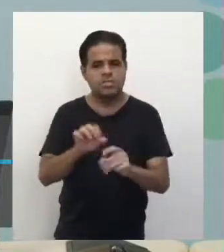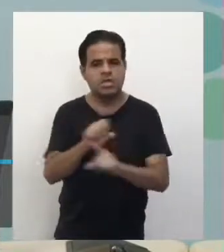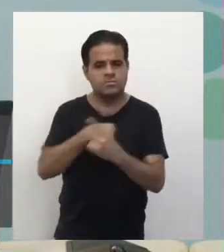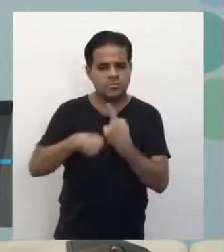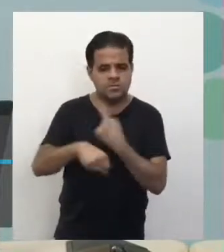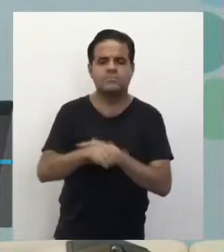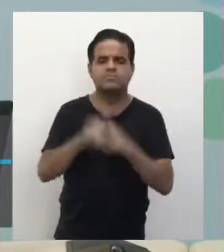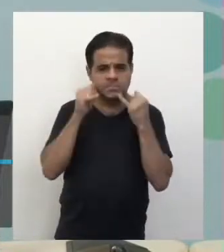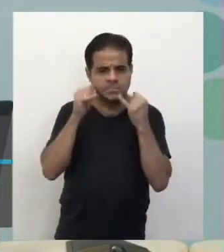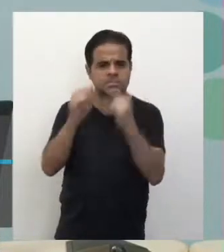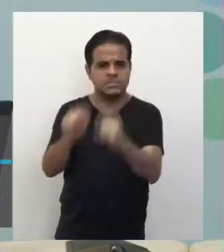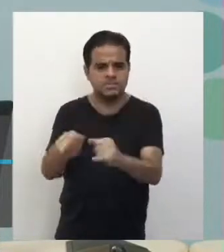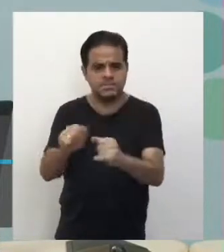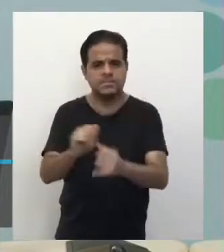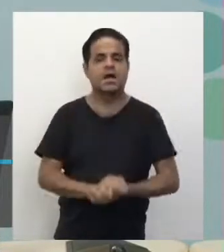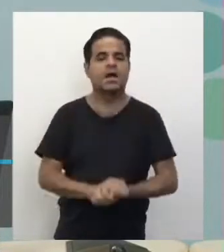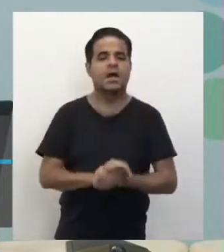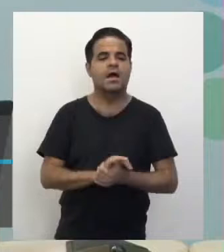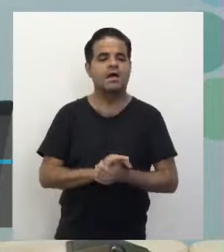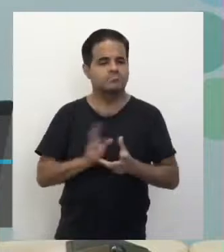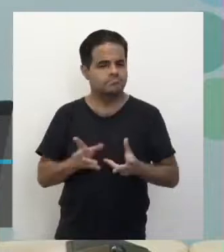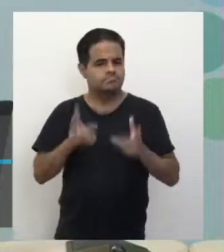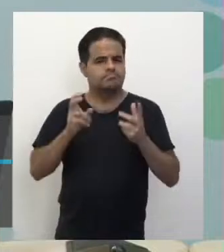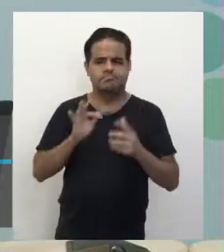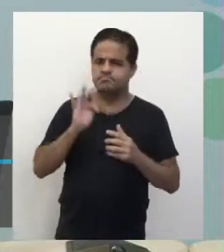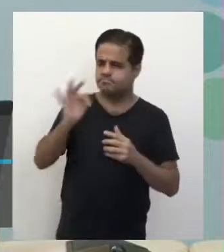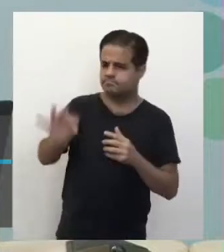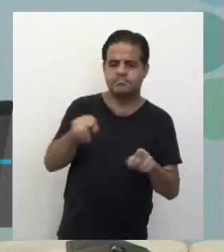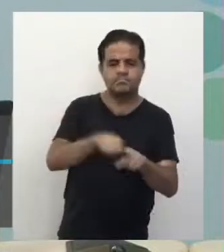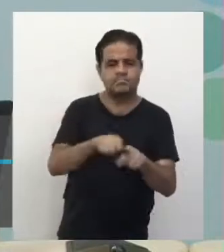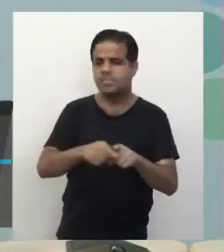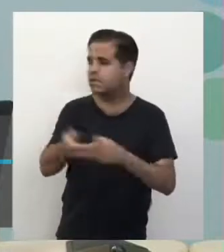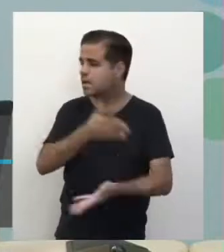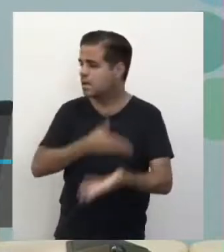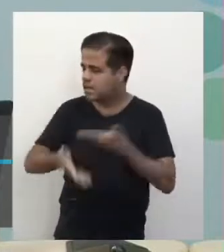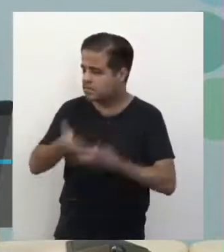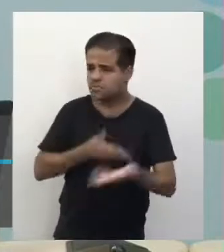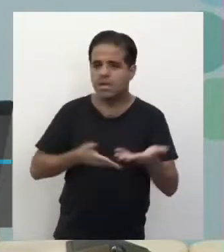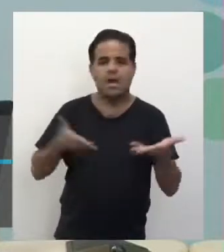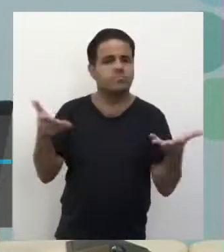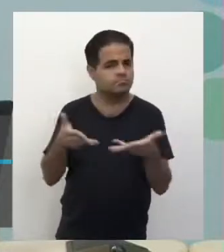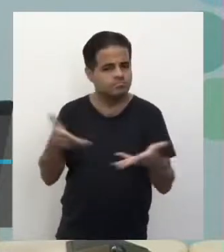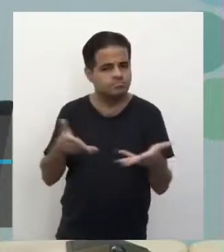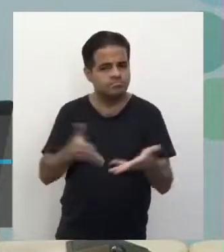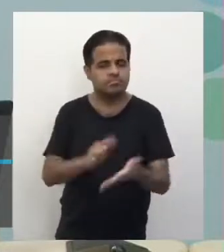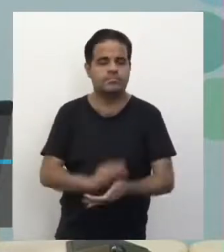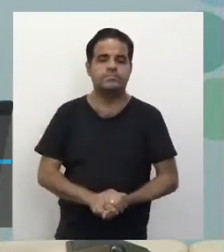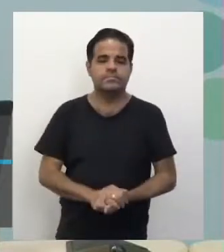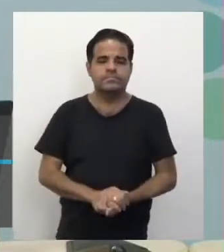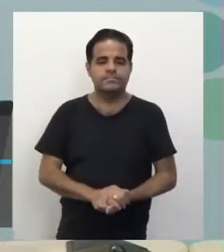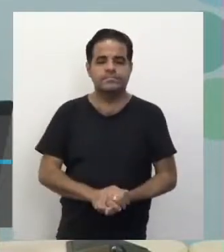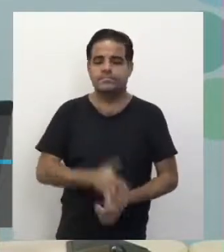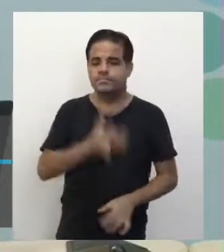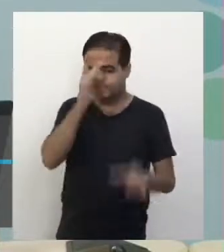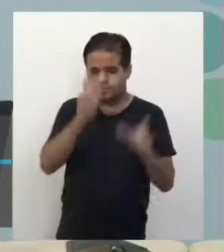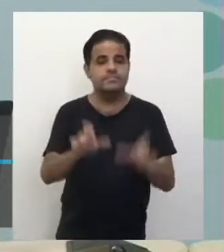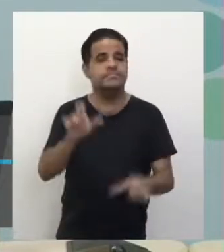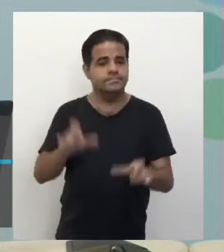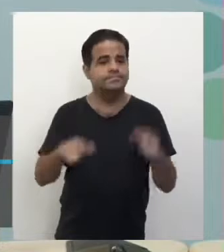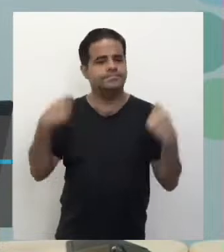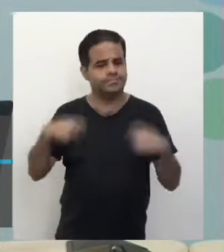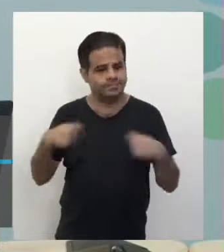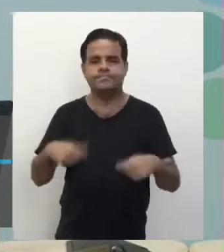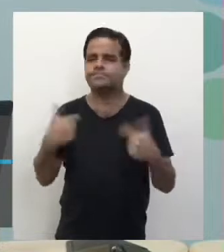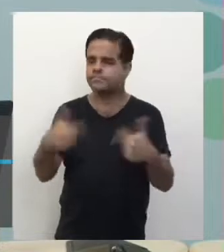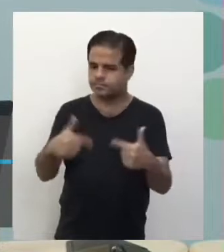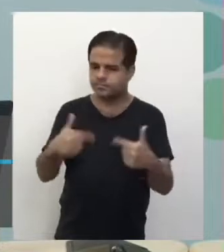sociais. Uma concepção futurista relacionada à atual. As pessoas precisam de